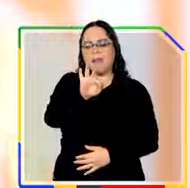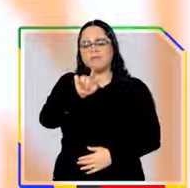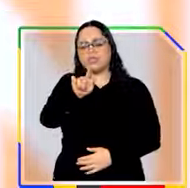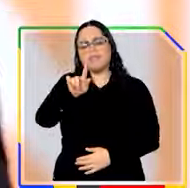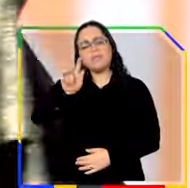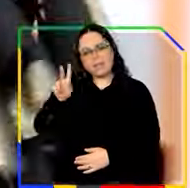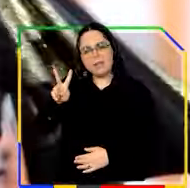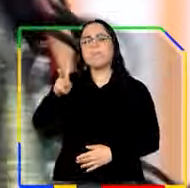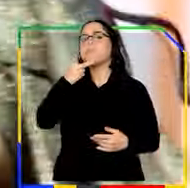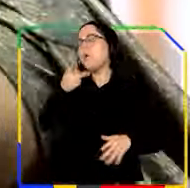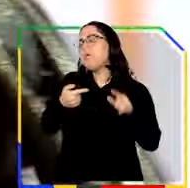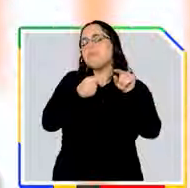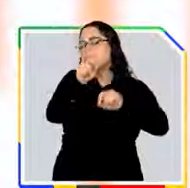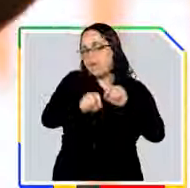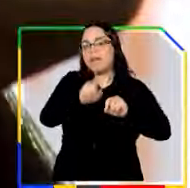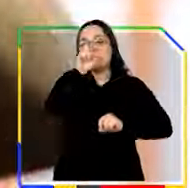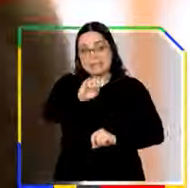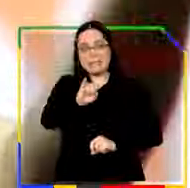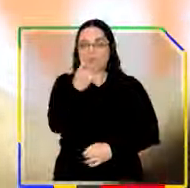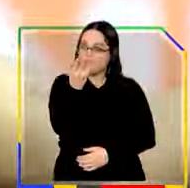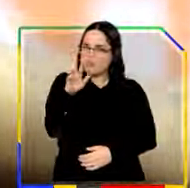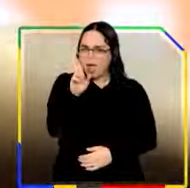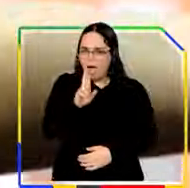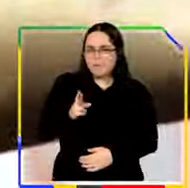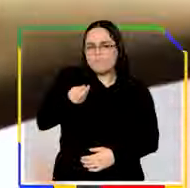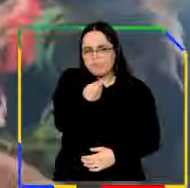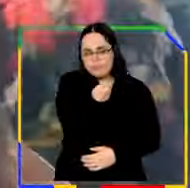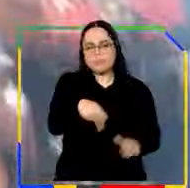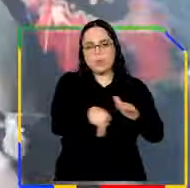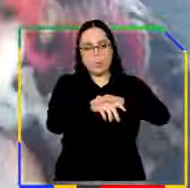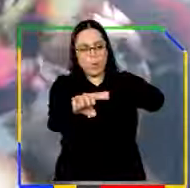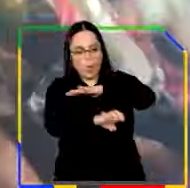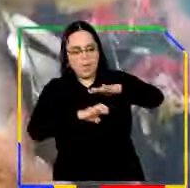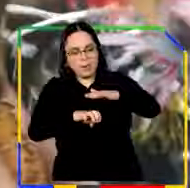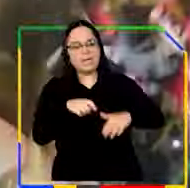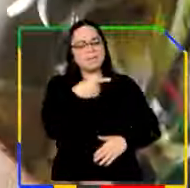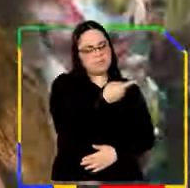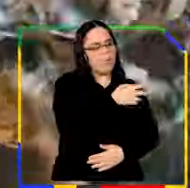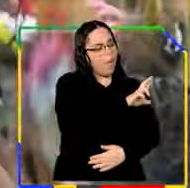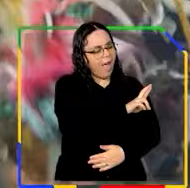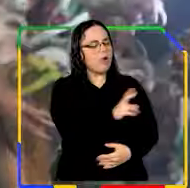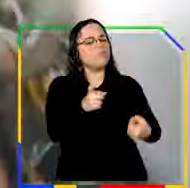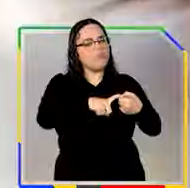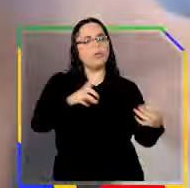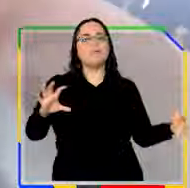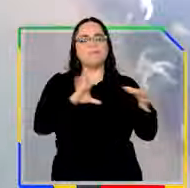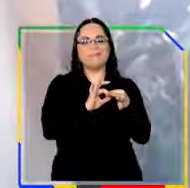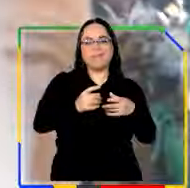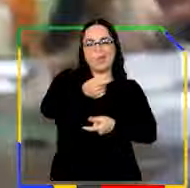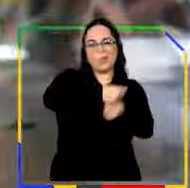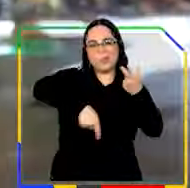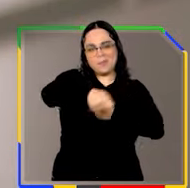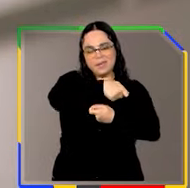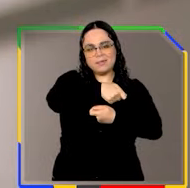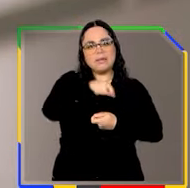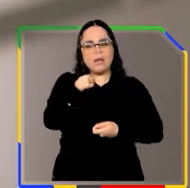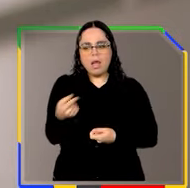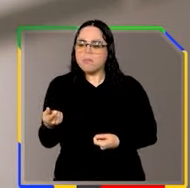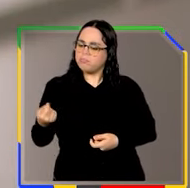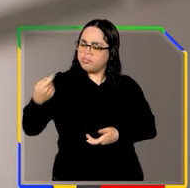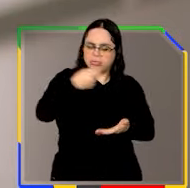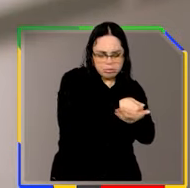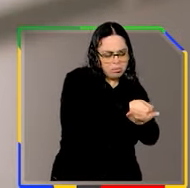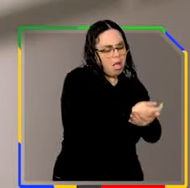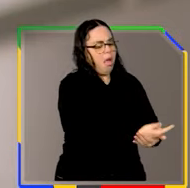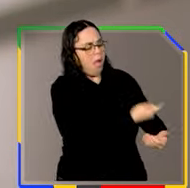que para cada um real que as empresas investem em projetos culturais, um real e 60 centavos retorna para a economia. Esses